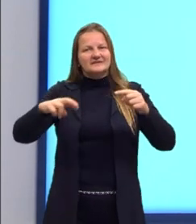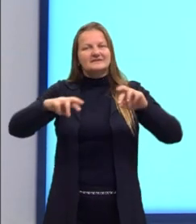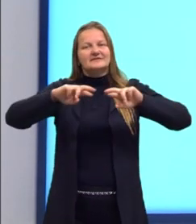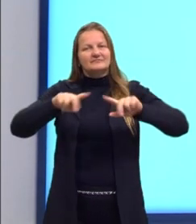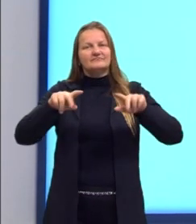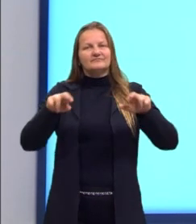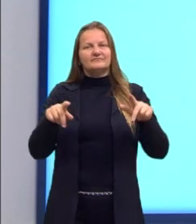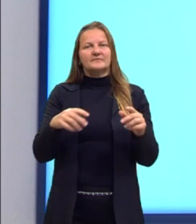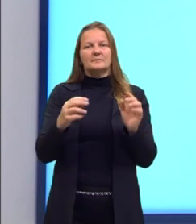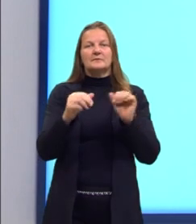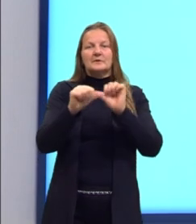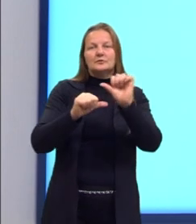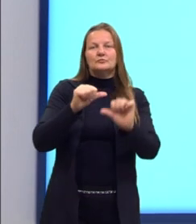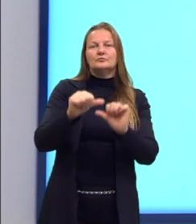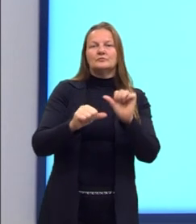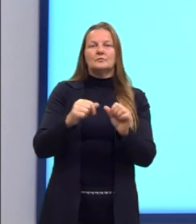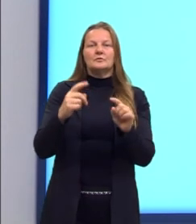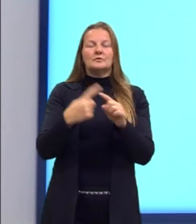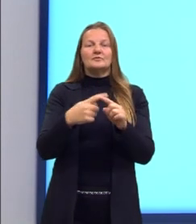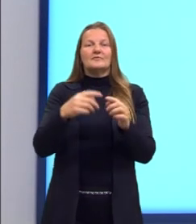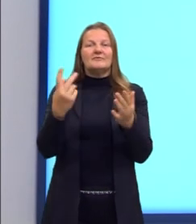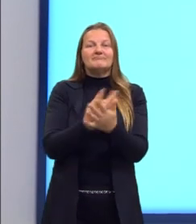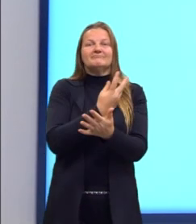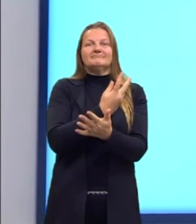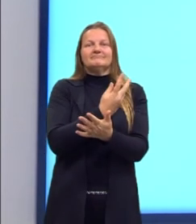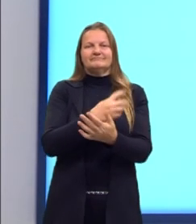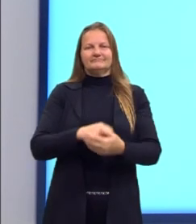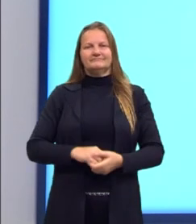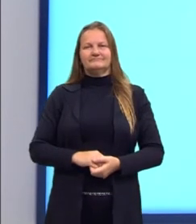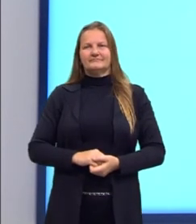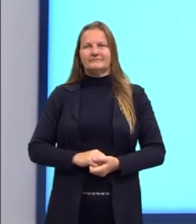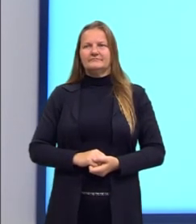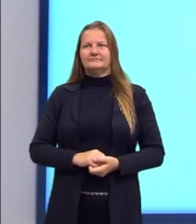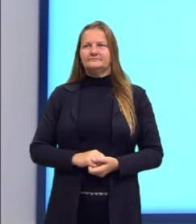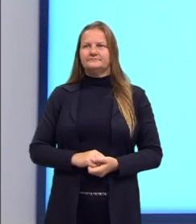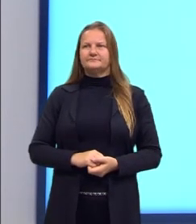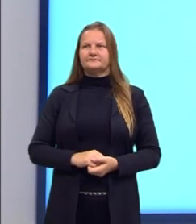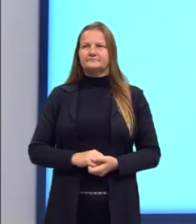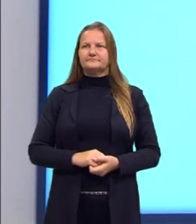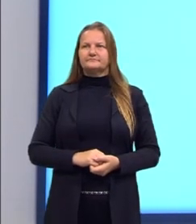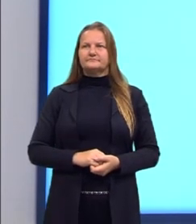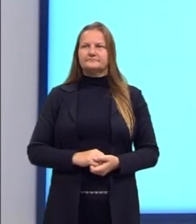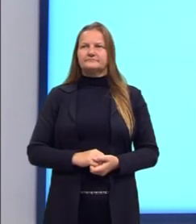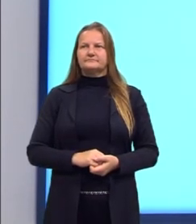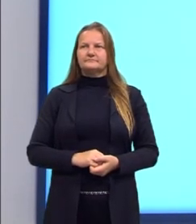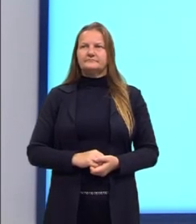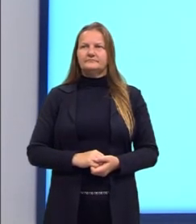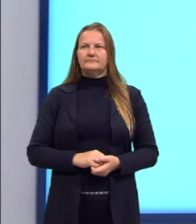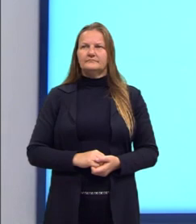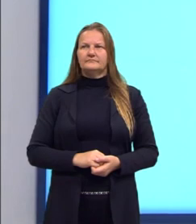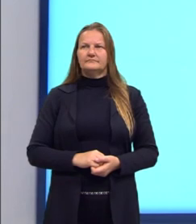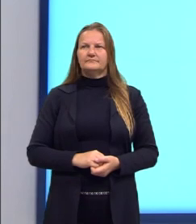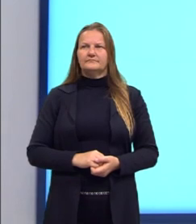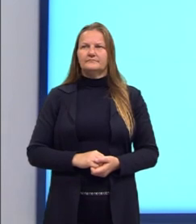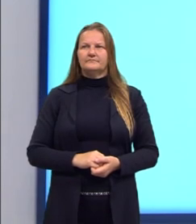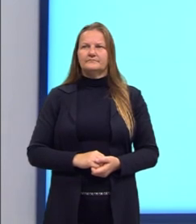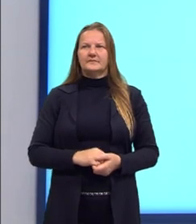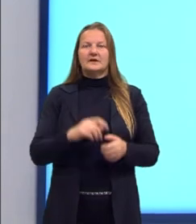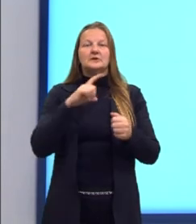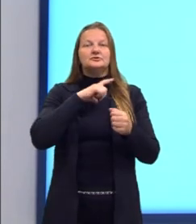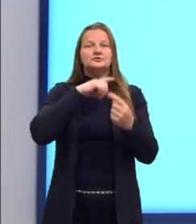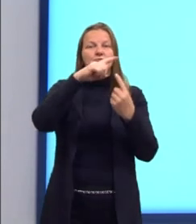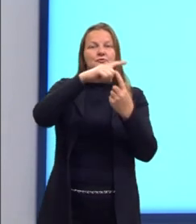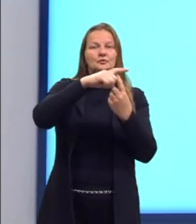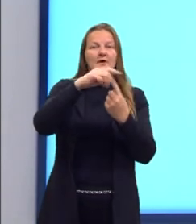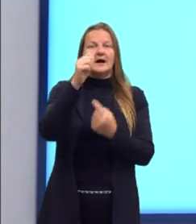precisa modificar né senão não vai dar certo tá nossa medida tá então aqui a intenção é quando a gente